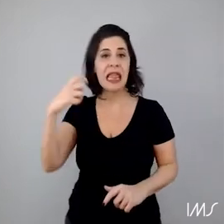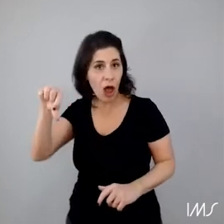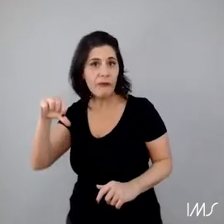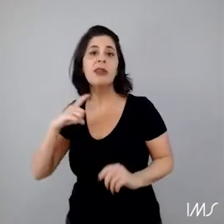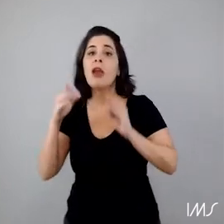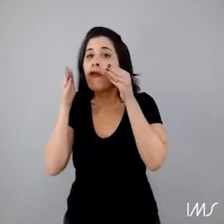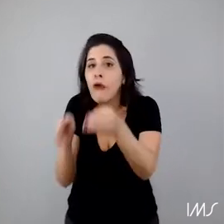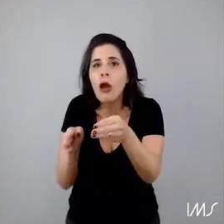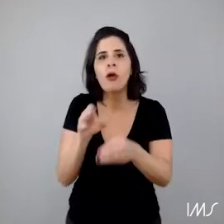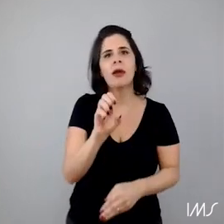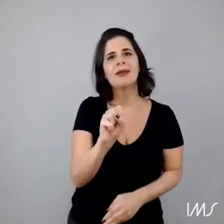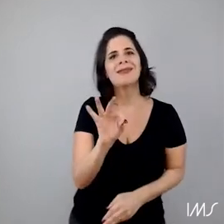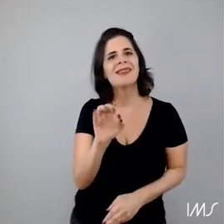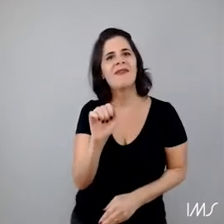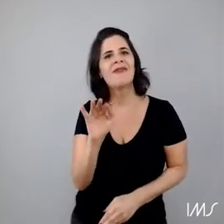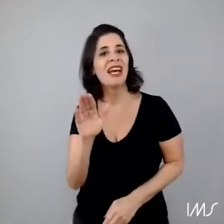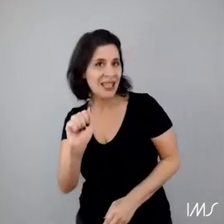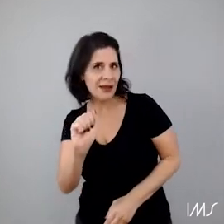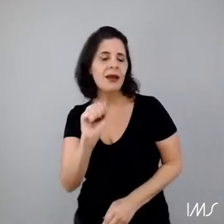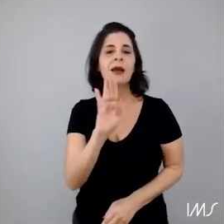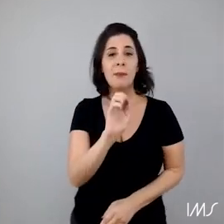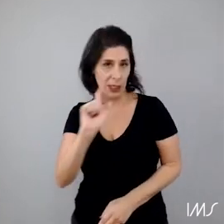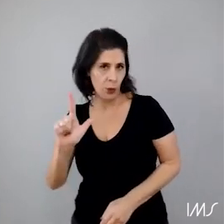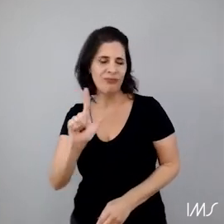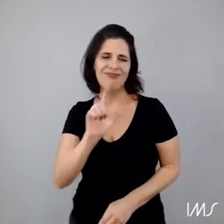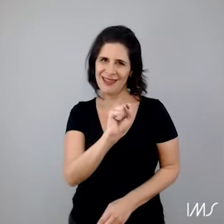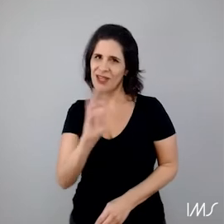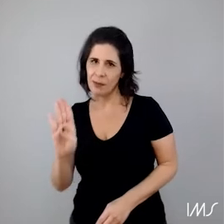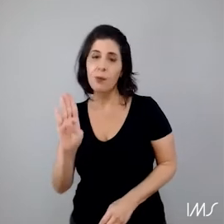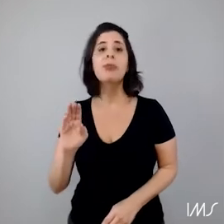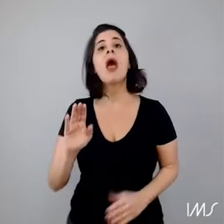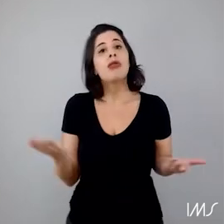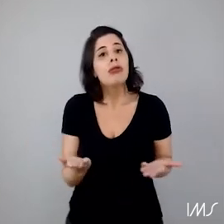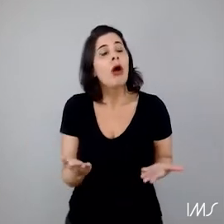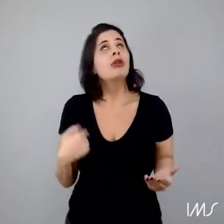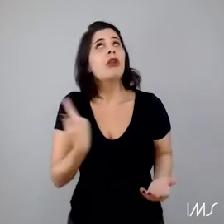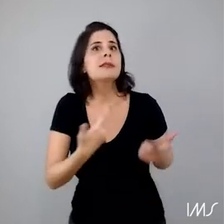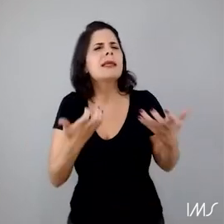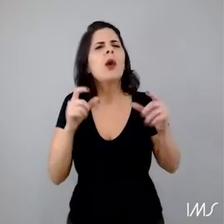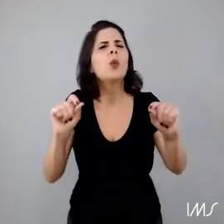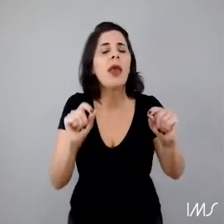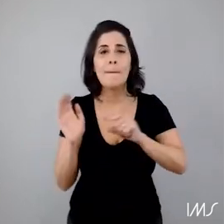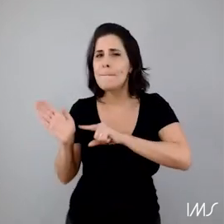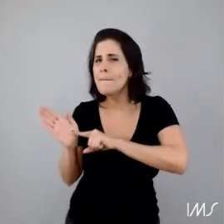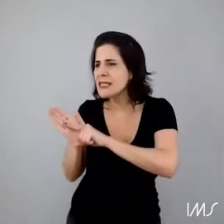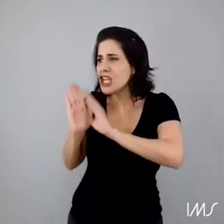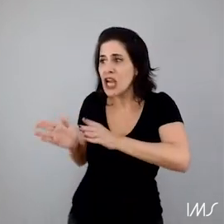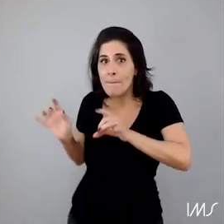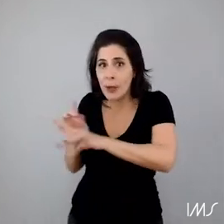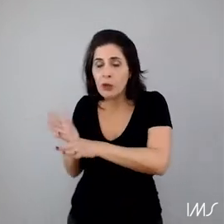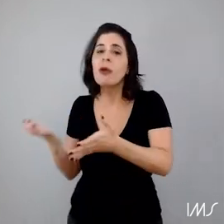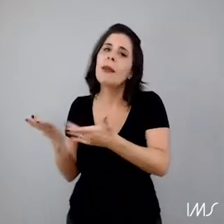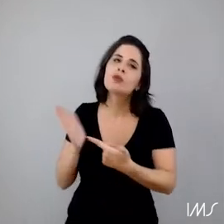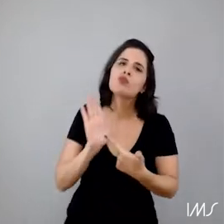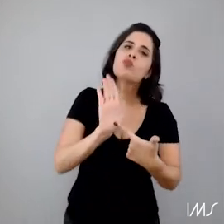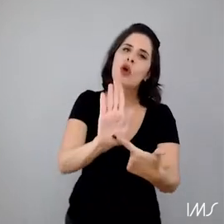dedicada à obra de Estefânia Abreu. A ideia é simultaneamente apresentar, sumariamente aqui, resultados da pesquisa, o que será feito